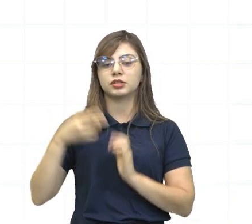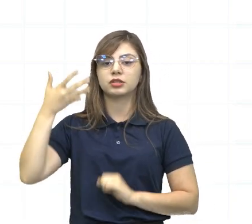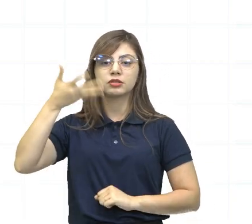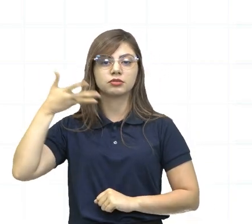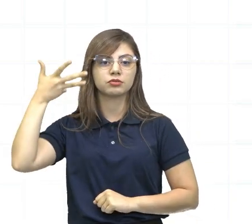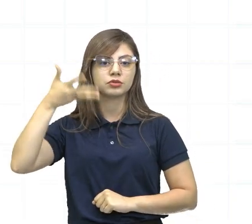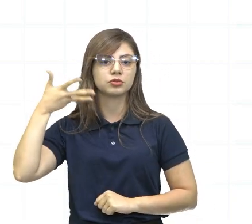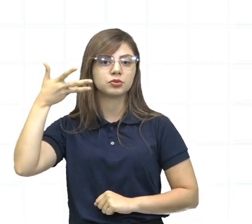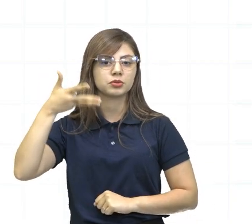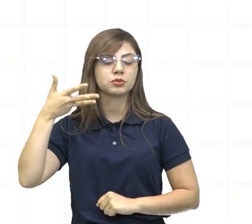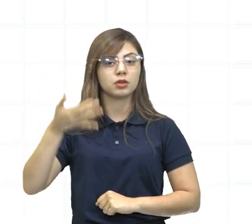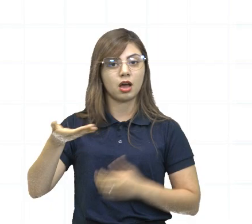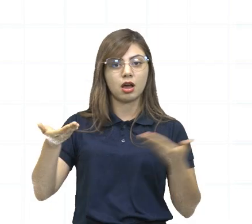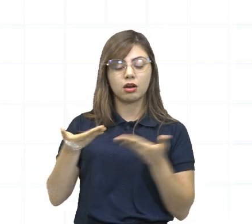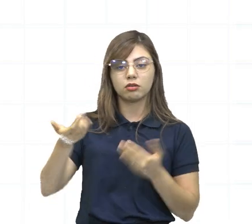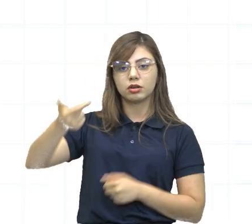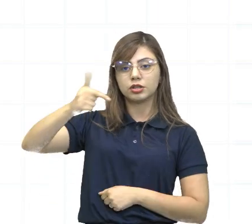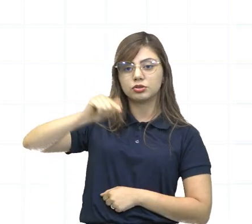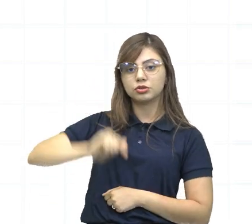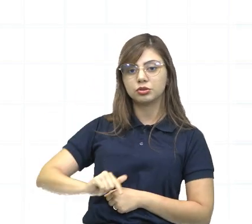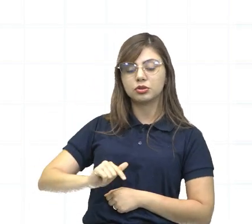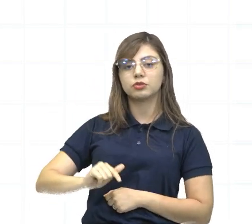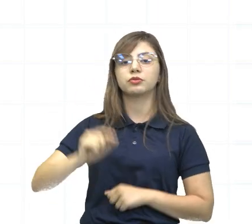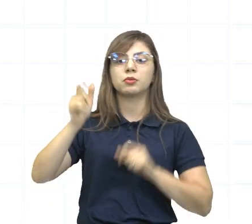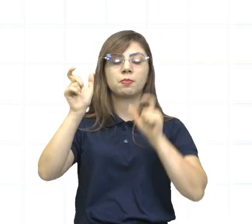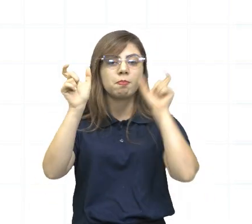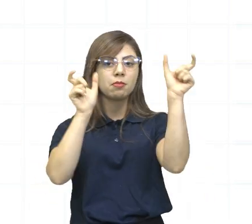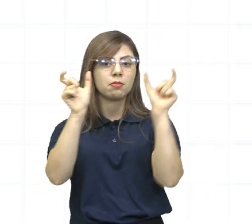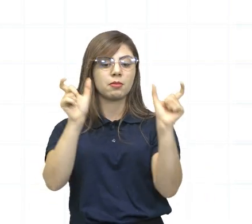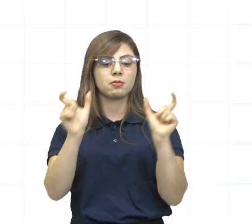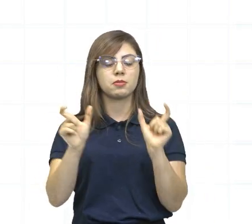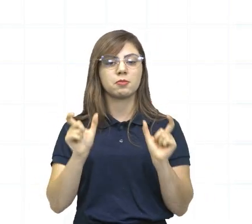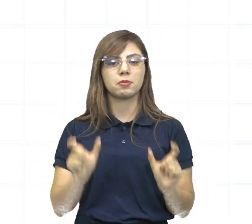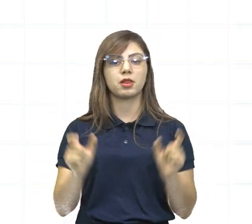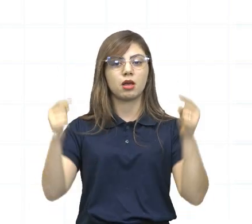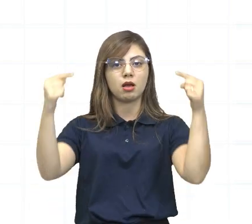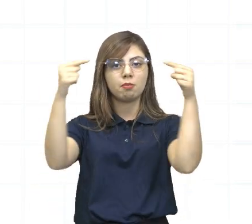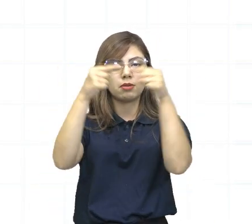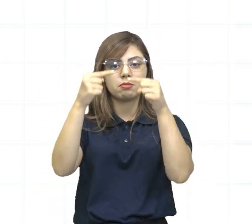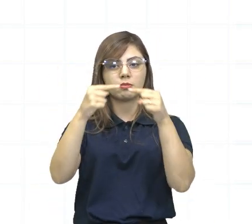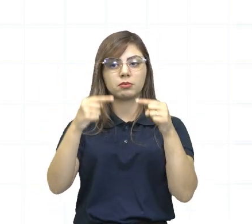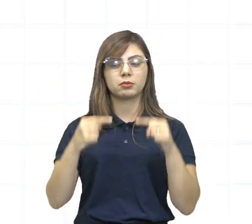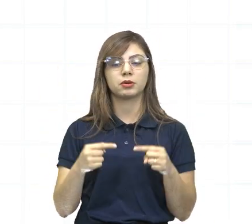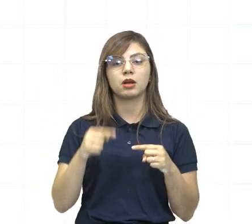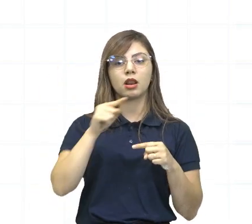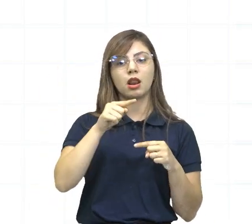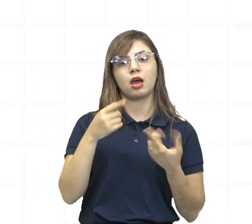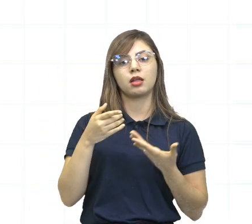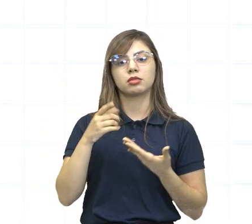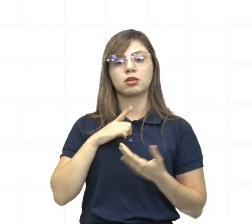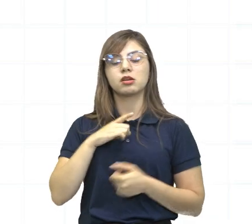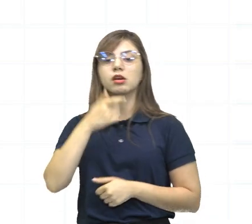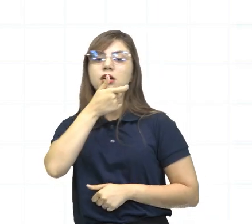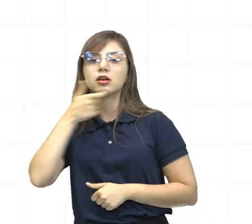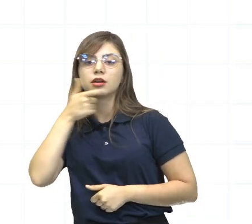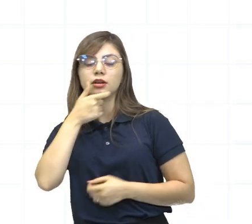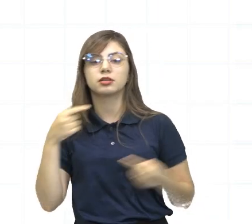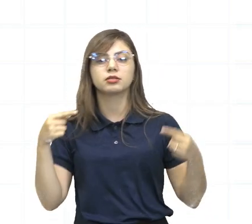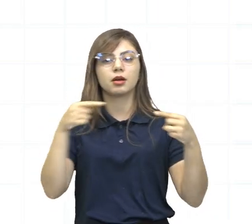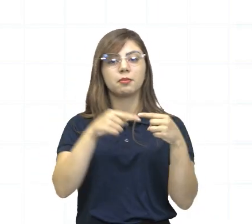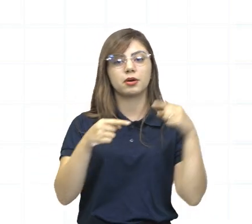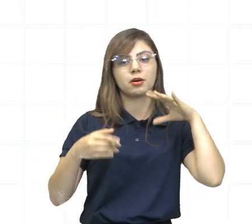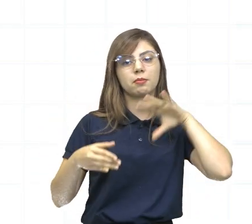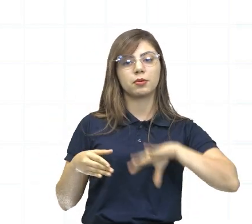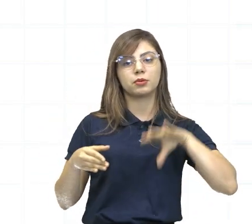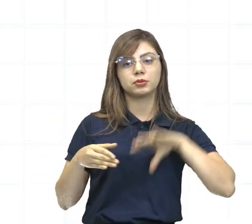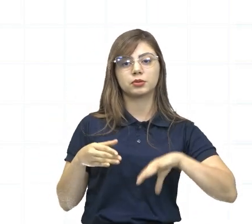relationships, relacionamentos, relações de modo geral. Cues é pistas ou sinais.